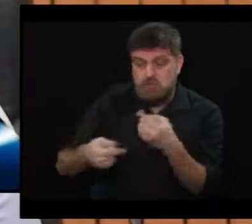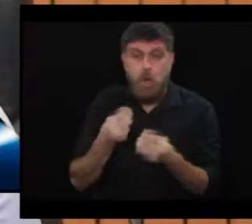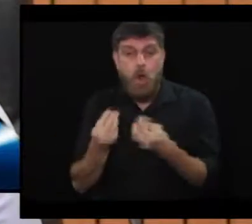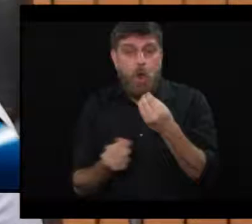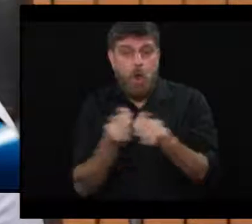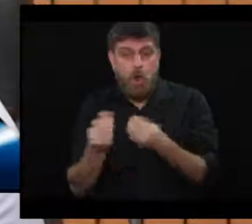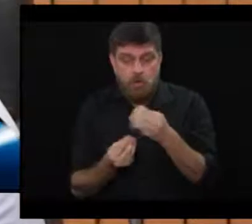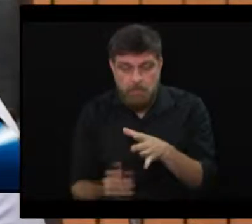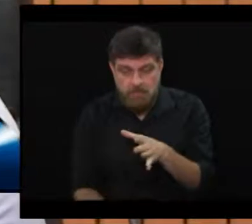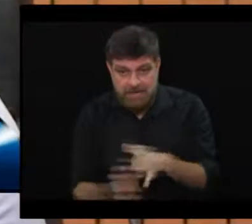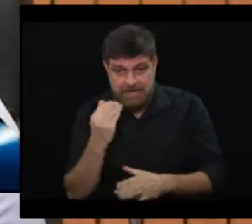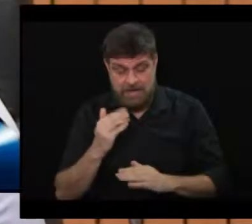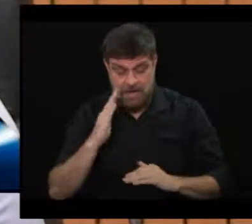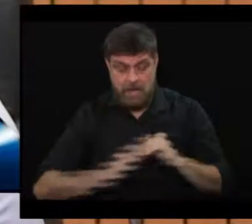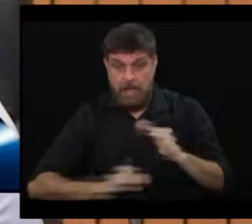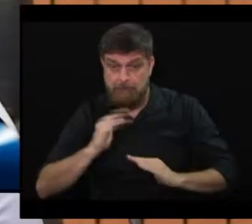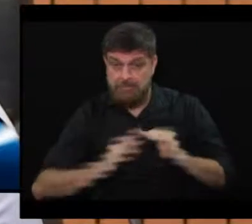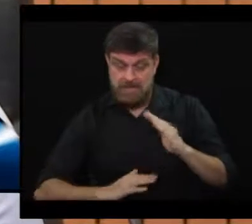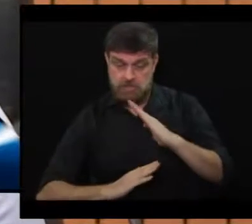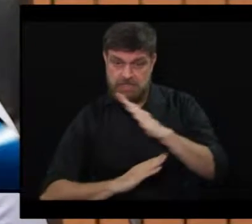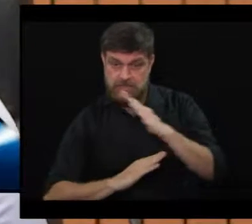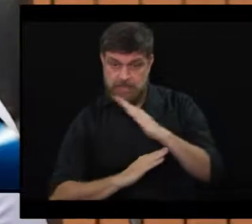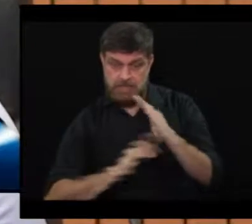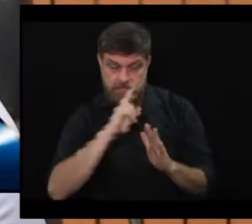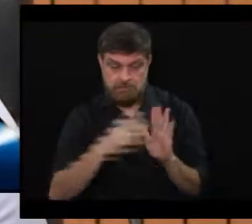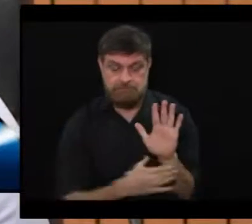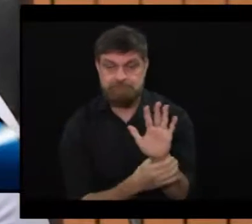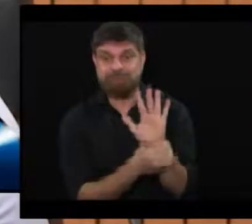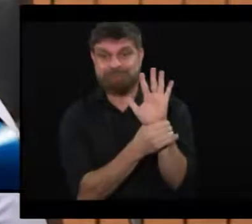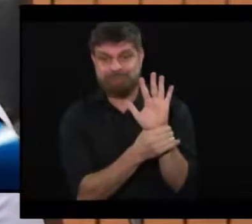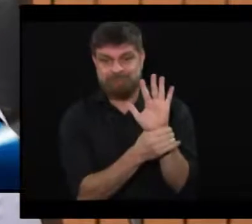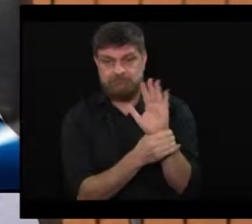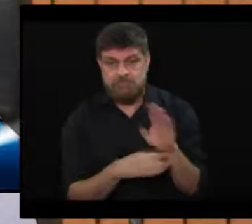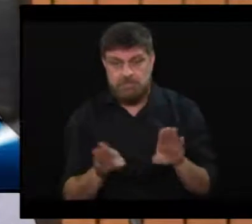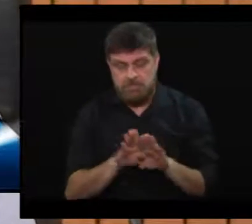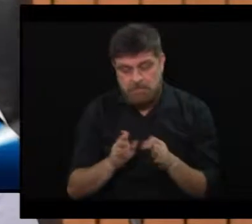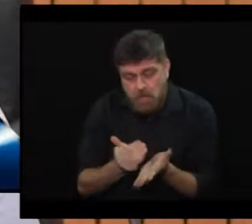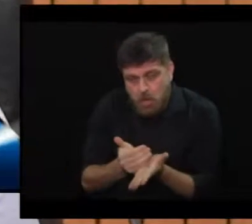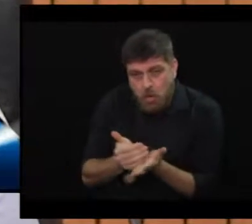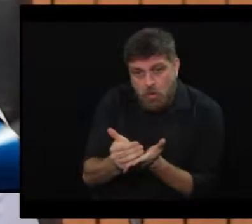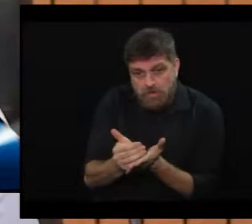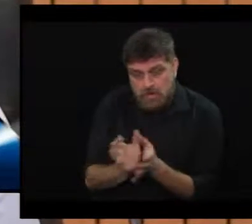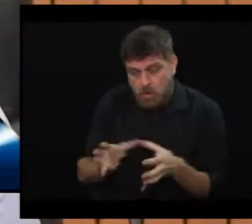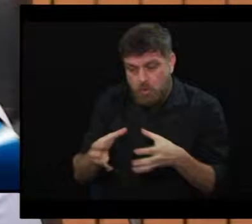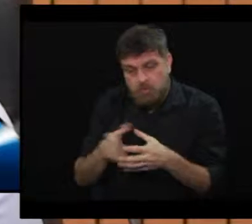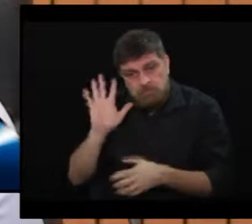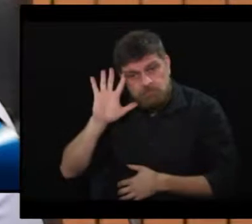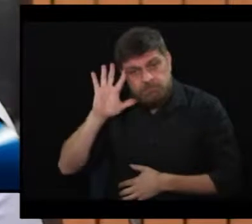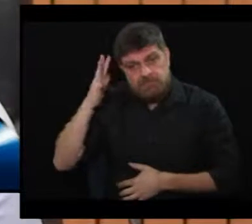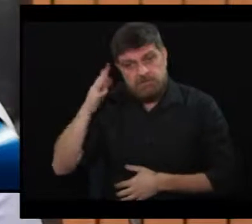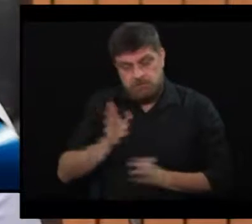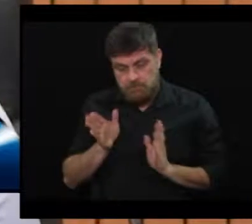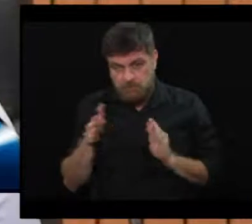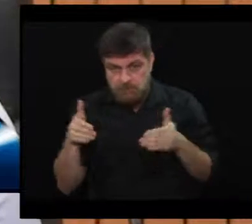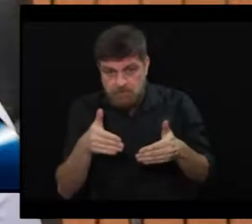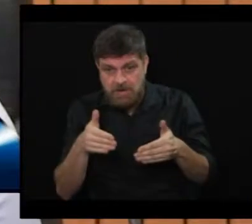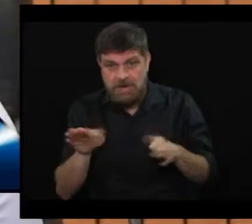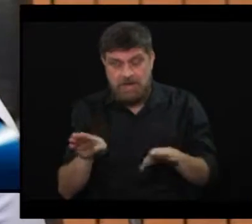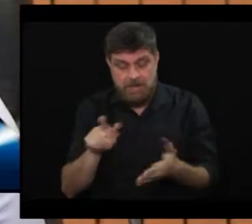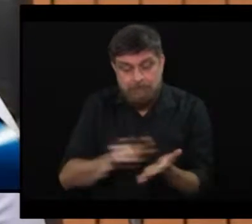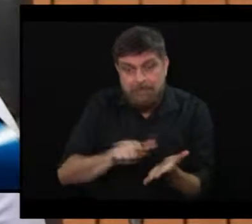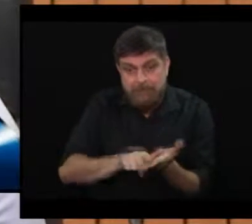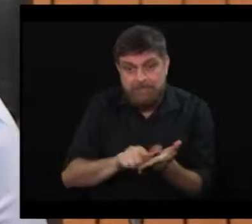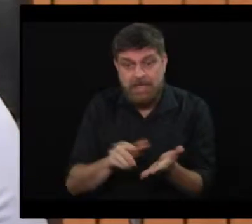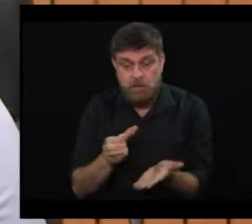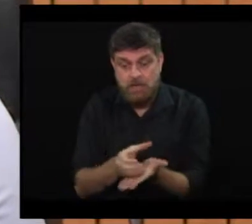operacionalizar e implementar ações sustentáveis na Câmara. Nesse primeiro momento, a comissão decidiu abordar as questões referentes ao uso racional do papel